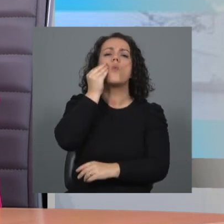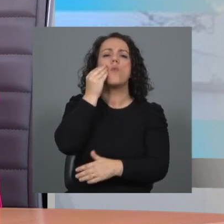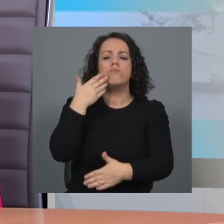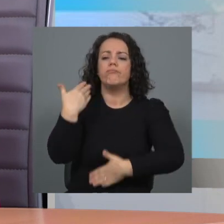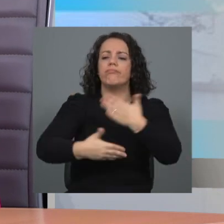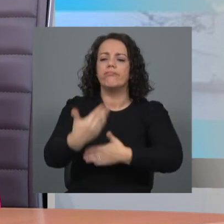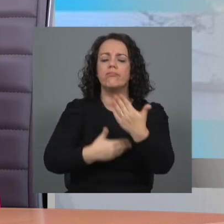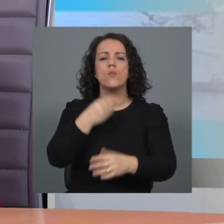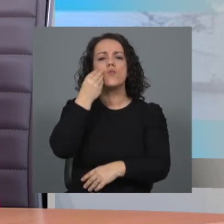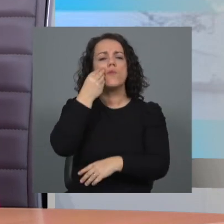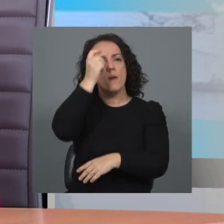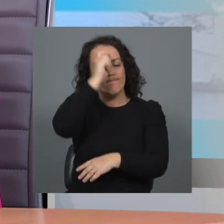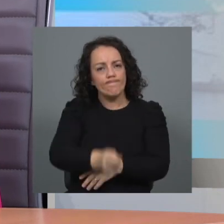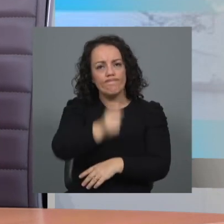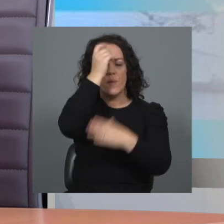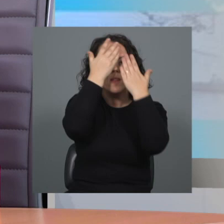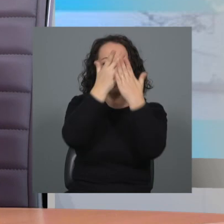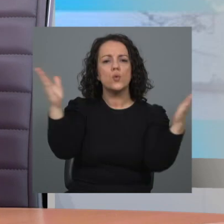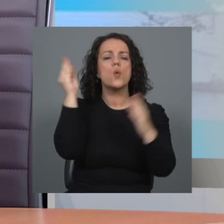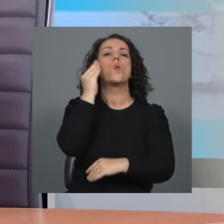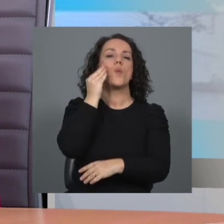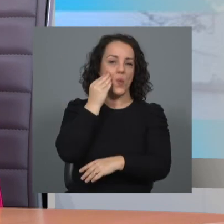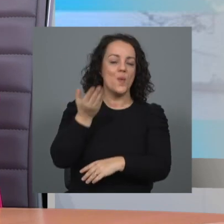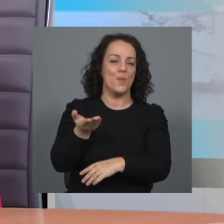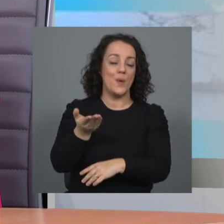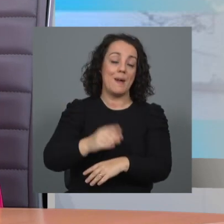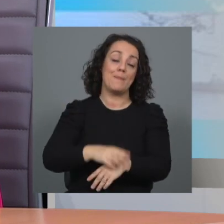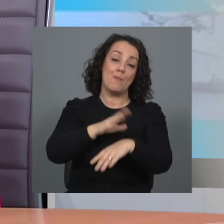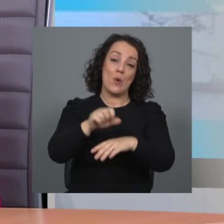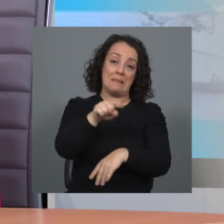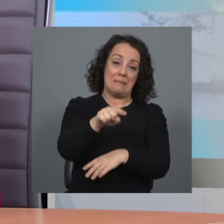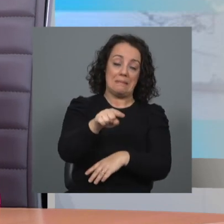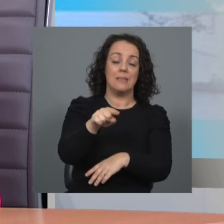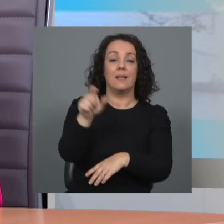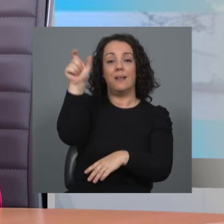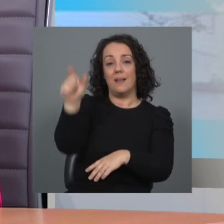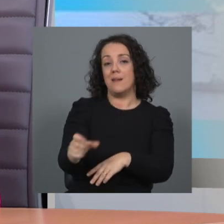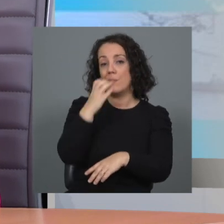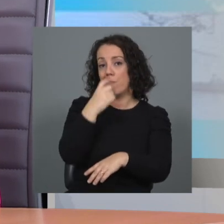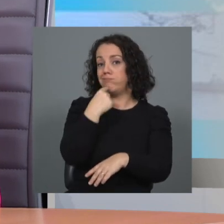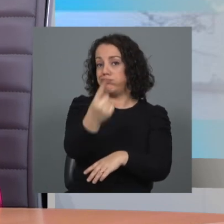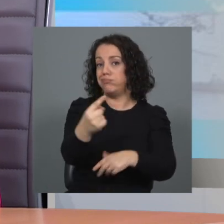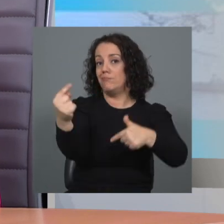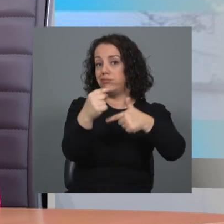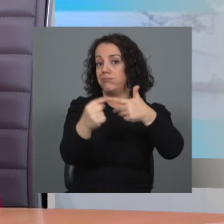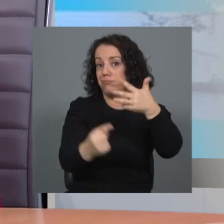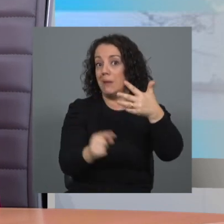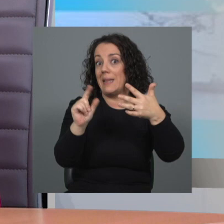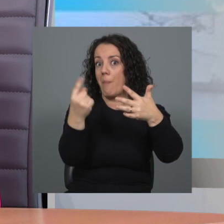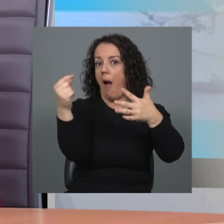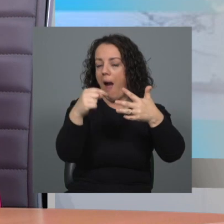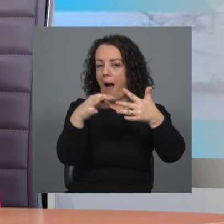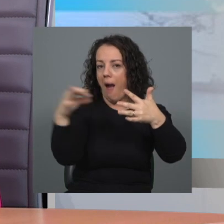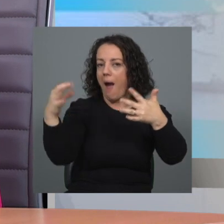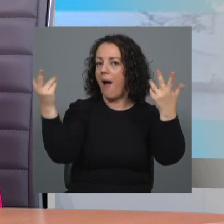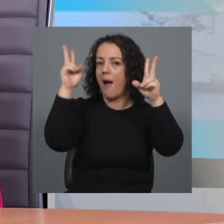a democracia. Por isso também outra das missões por ele definidas foi precisamente a coesão social,